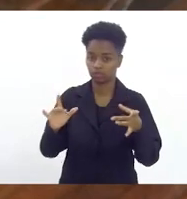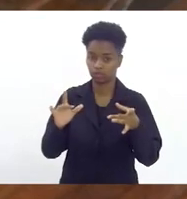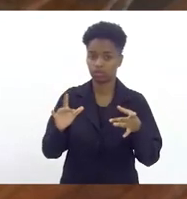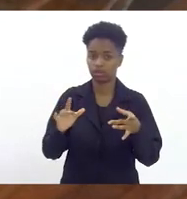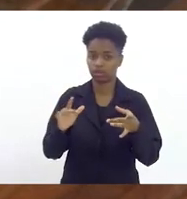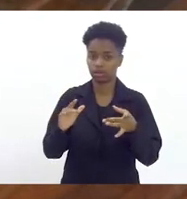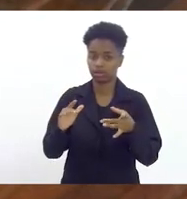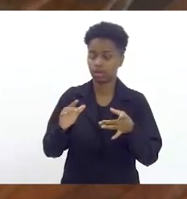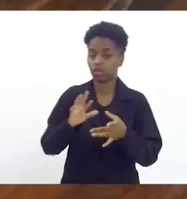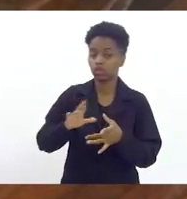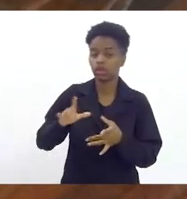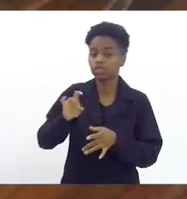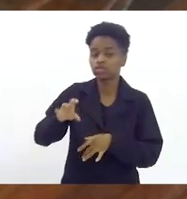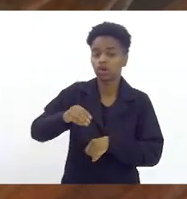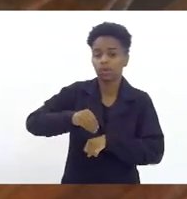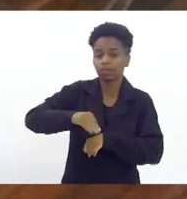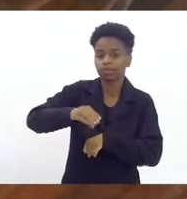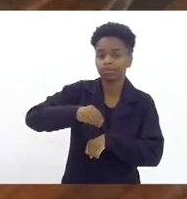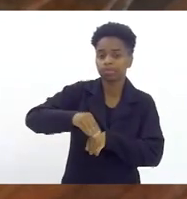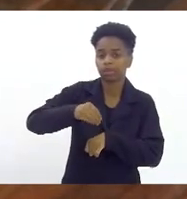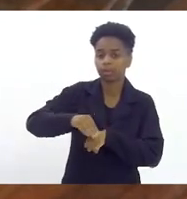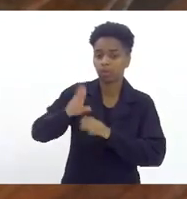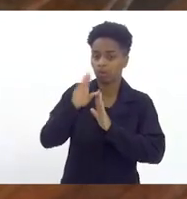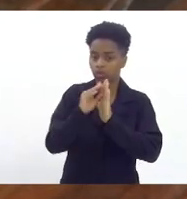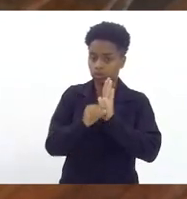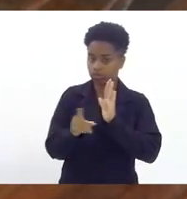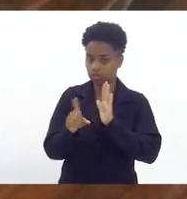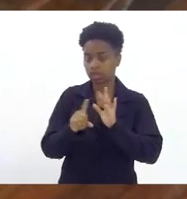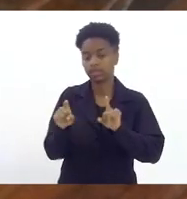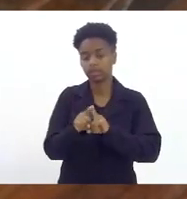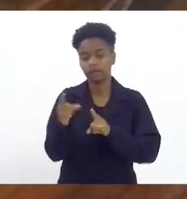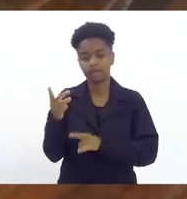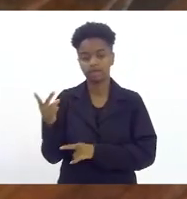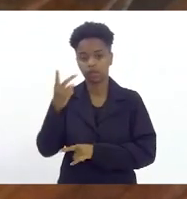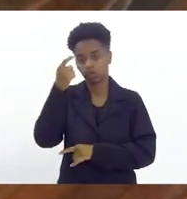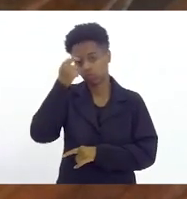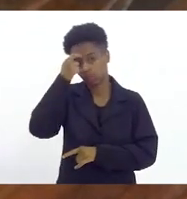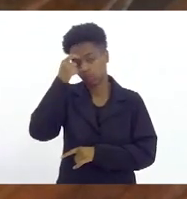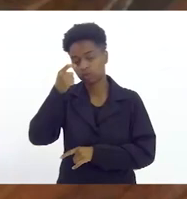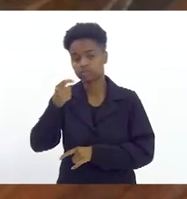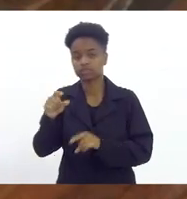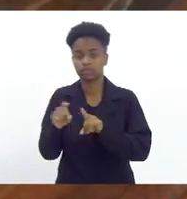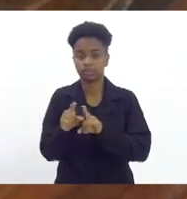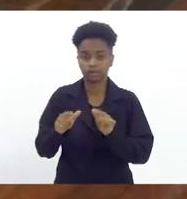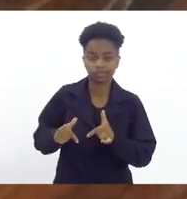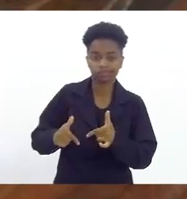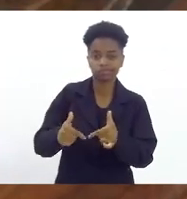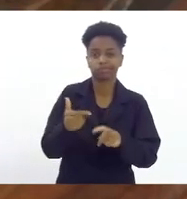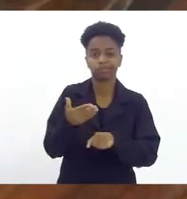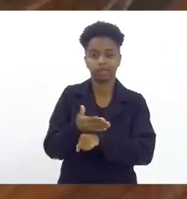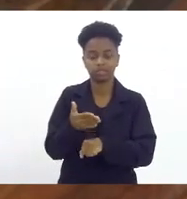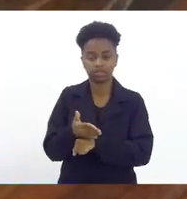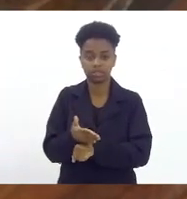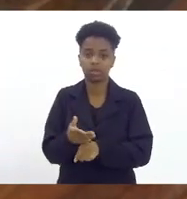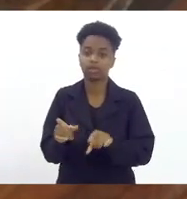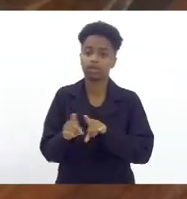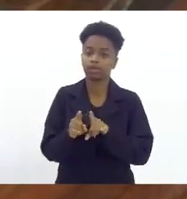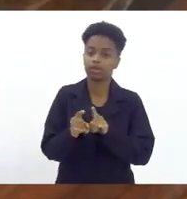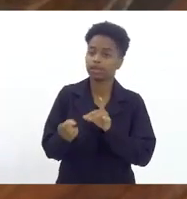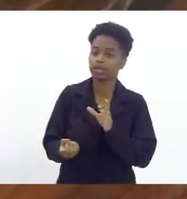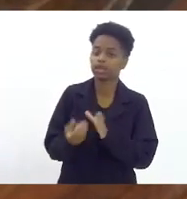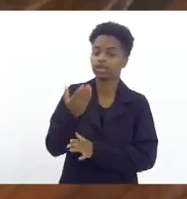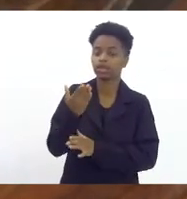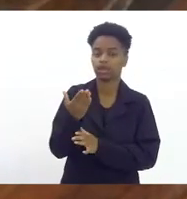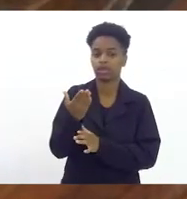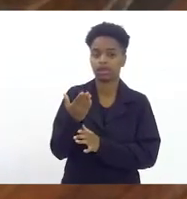da mera transmissão de conteúdos valorizando a consciência crítica a participação ativa e a construção de